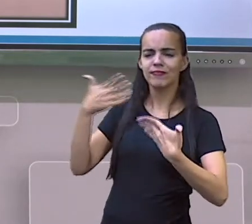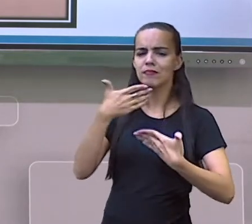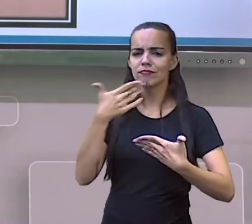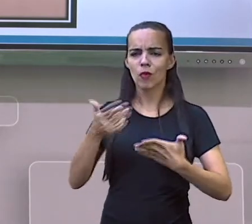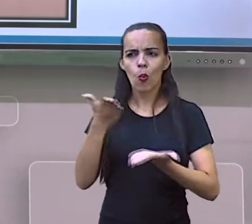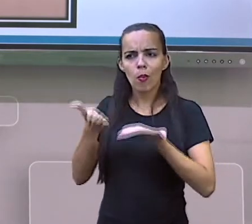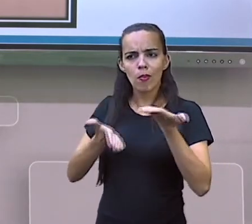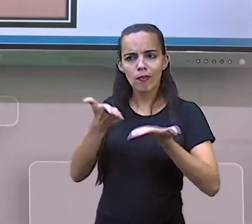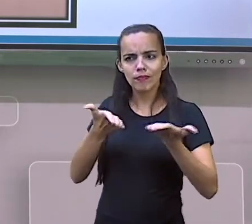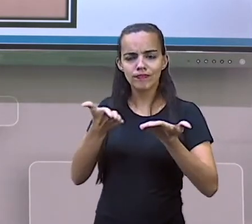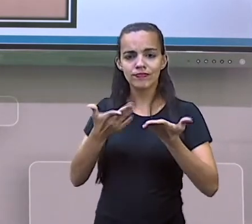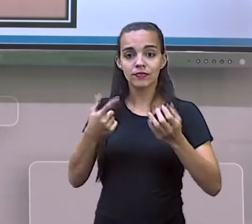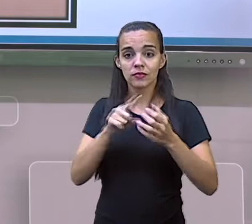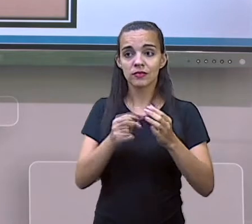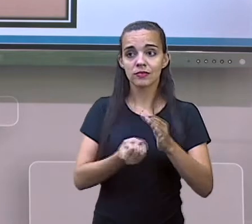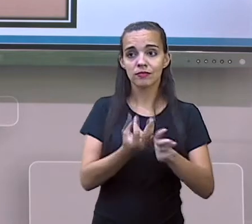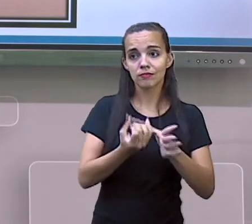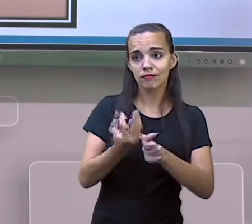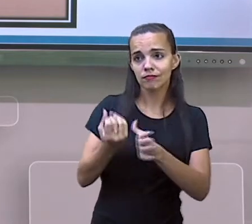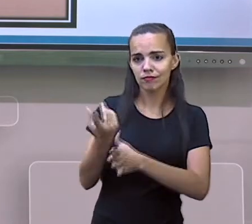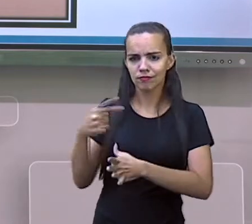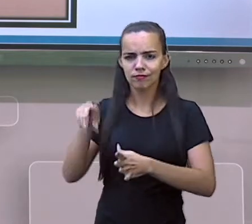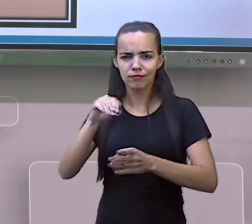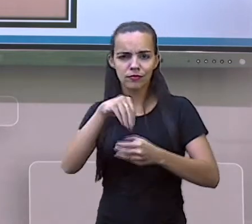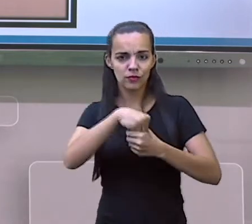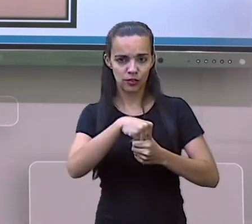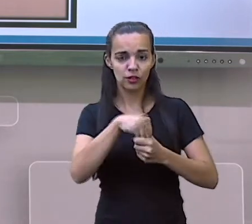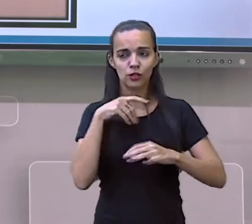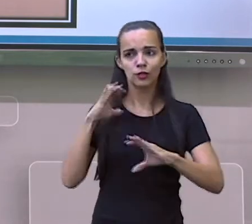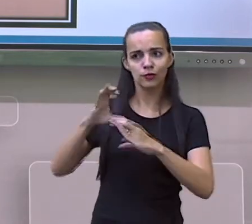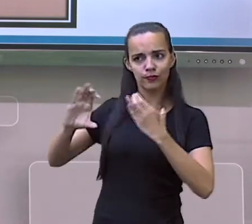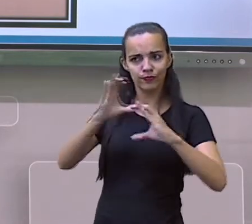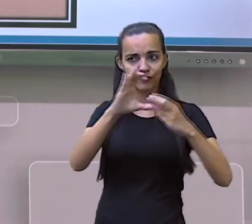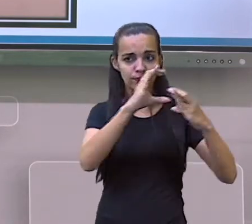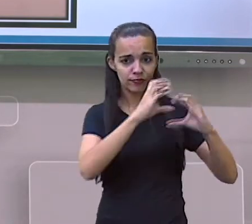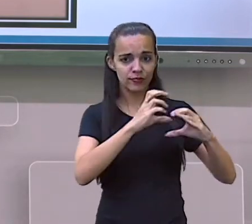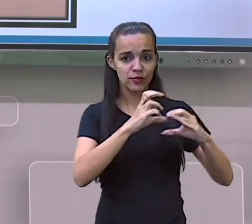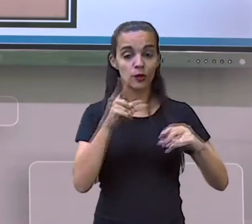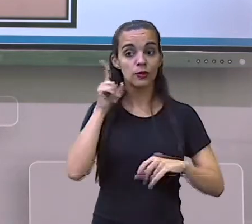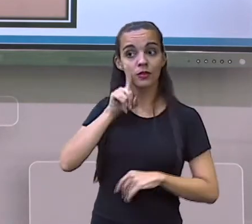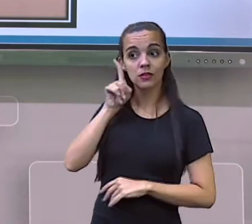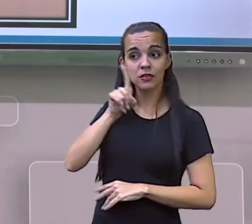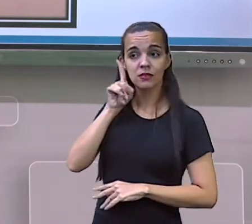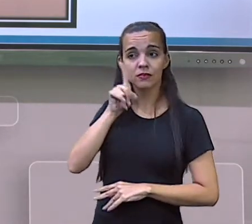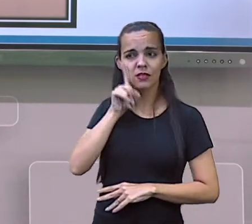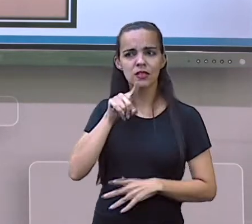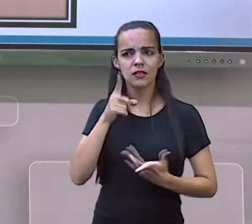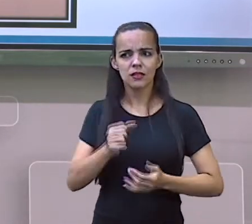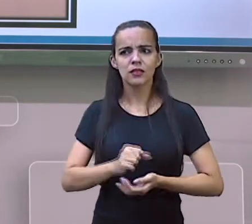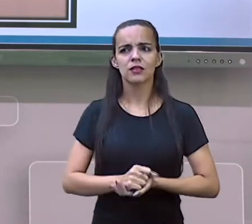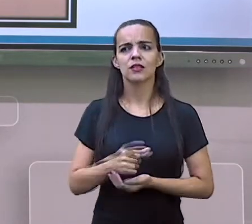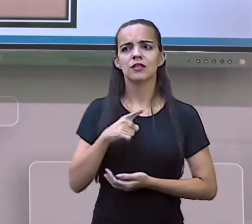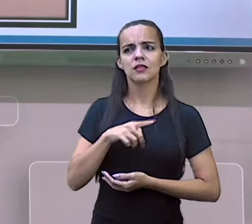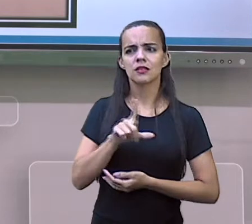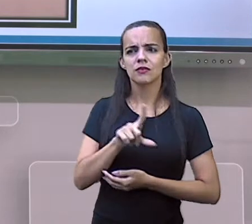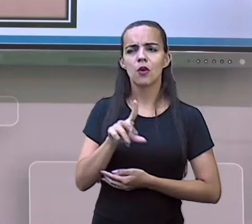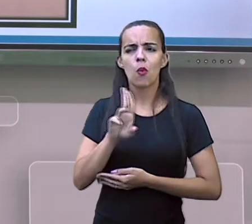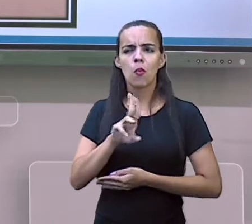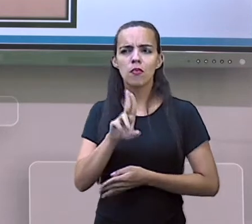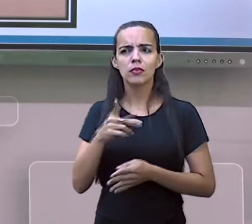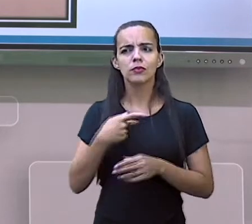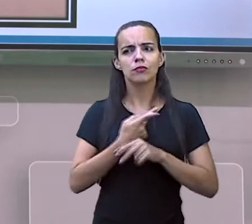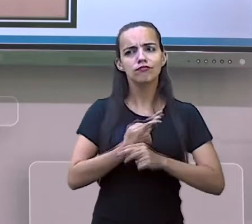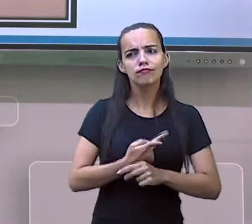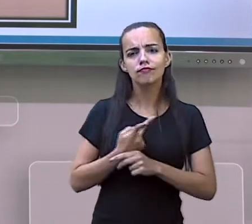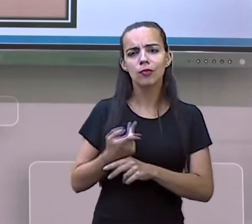qualidades de habitação e de telecomunicações. Os estadunidenses produzem bens pouco duráveis para